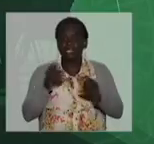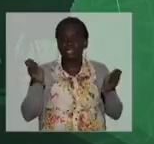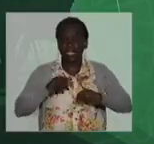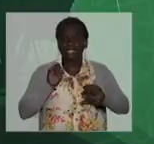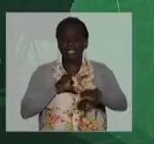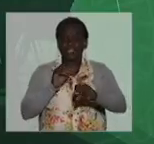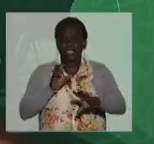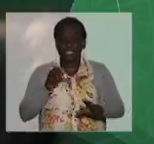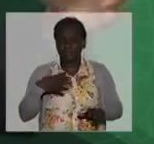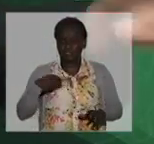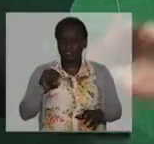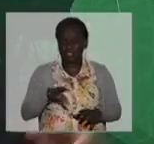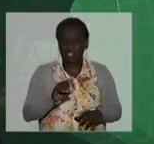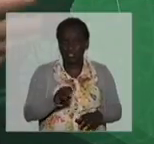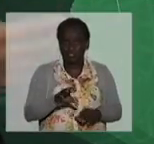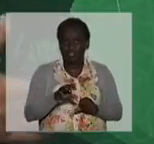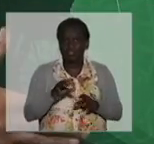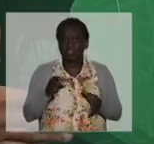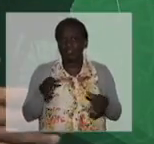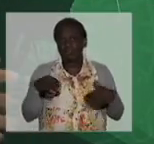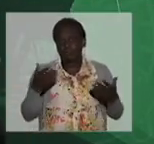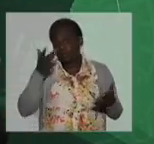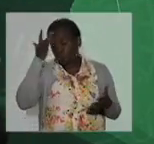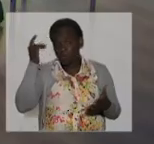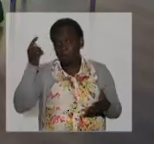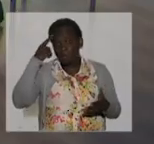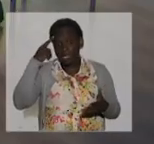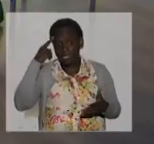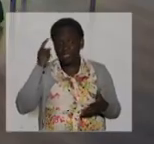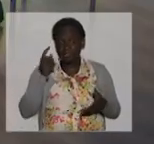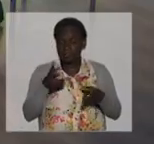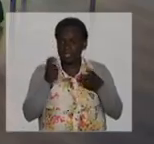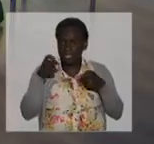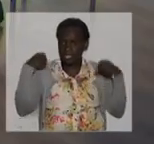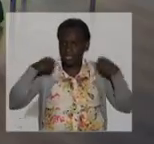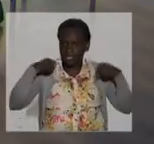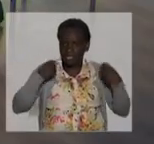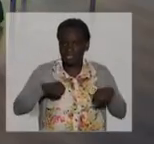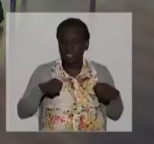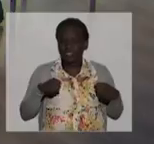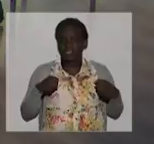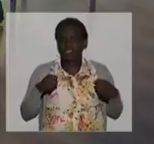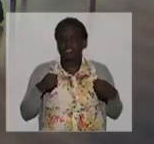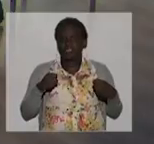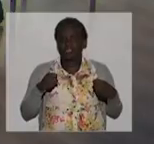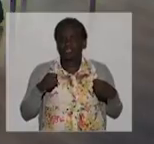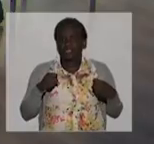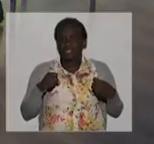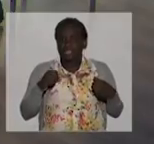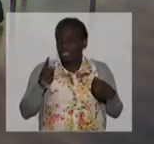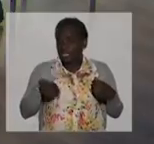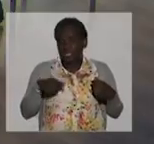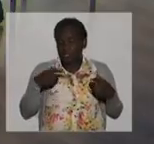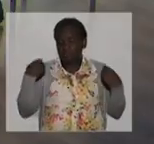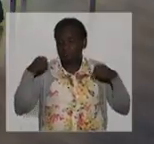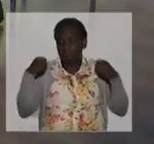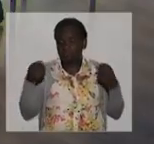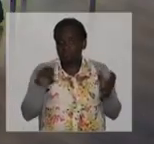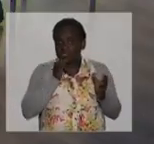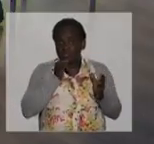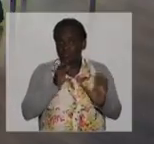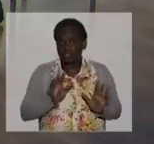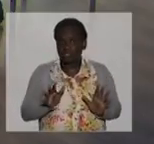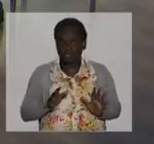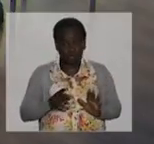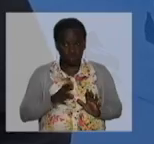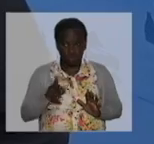ministrar a atividade física para o seu filho, As pessoas percebem a atividade física pela atividade